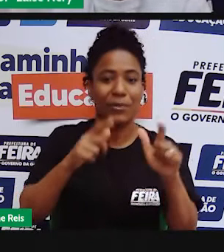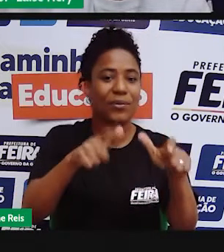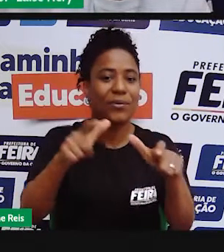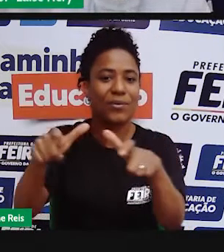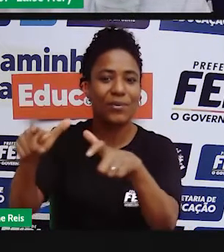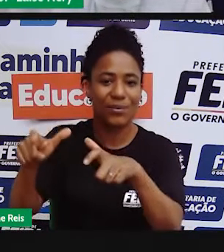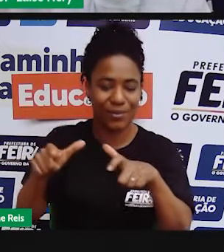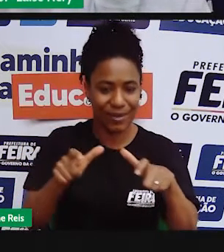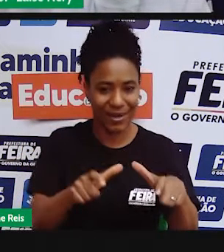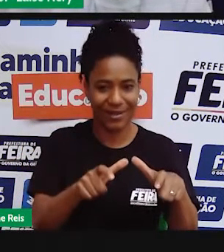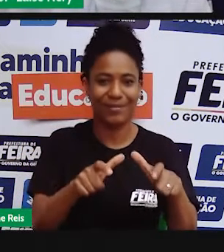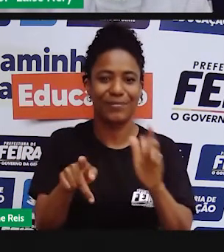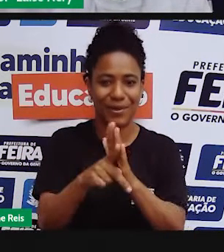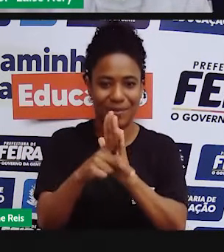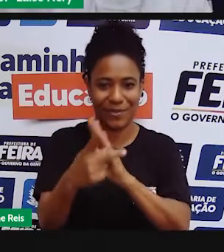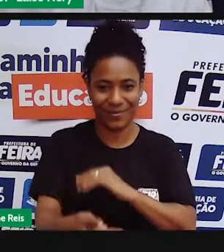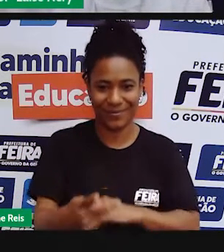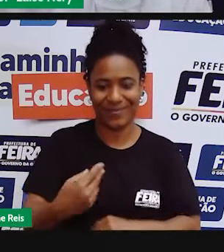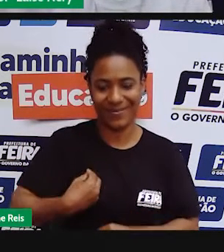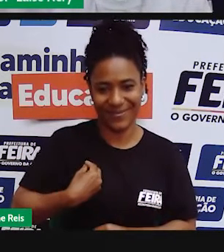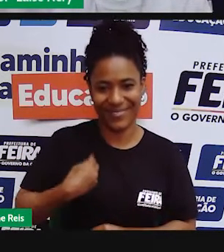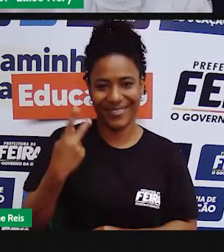inseridos.